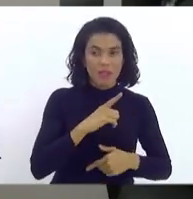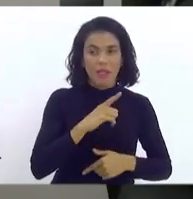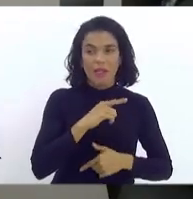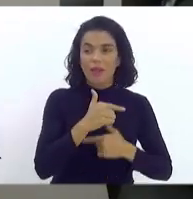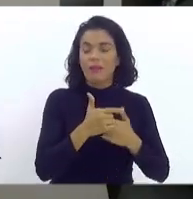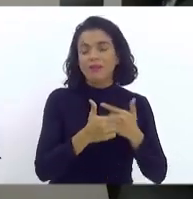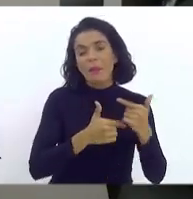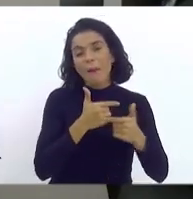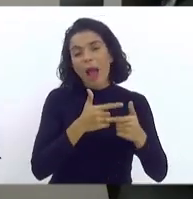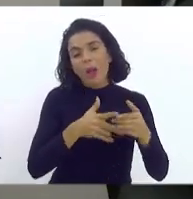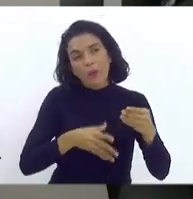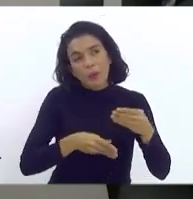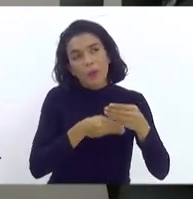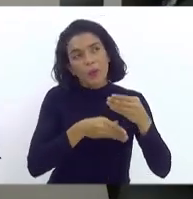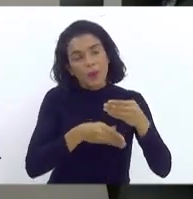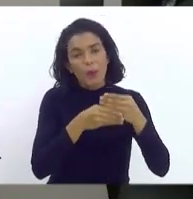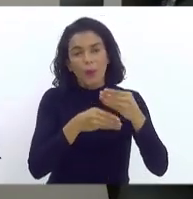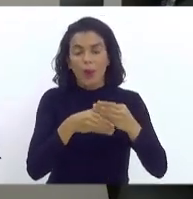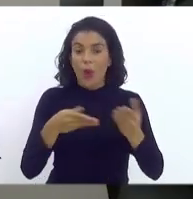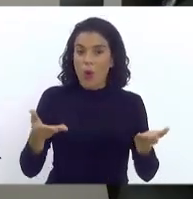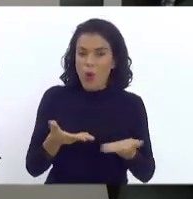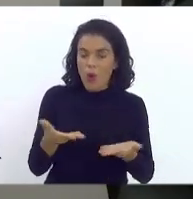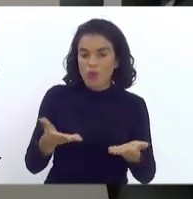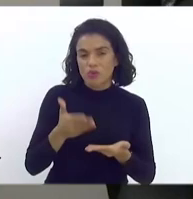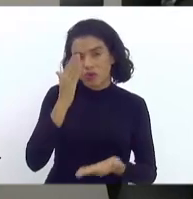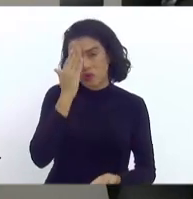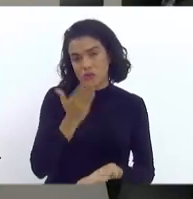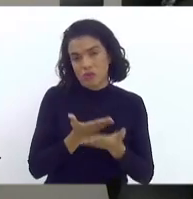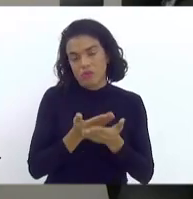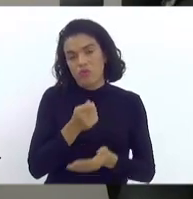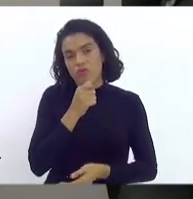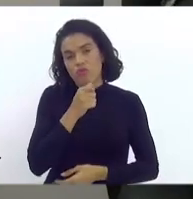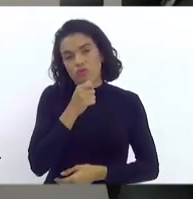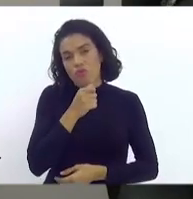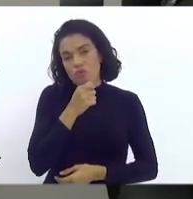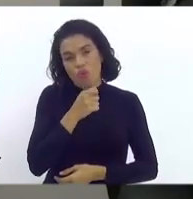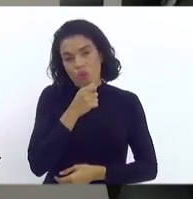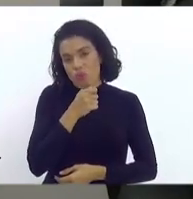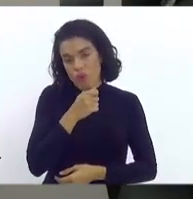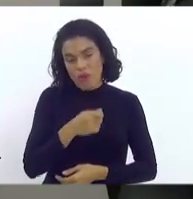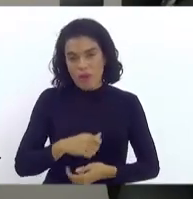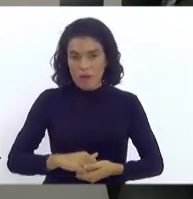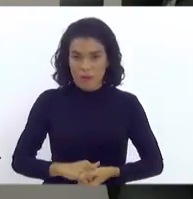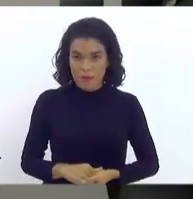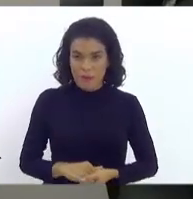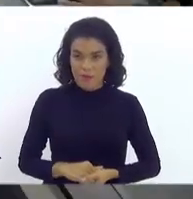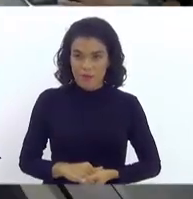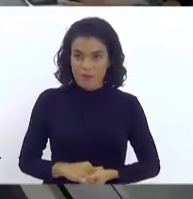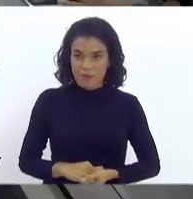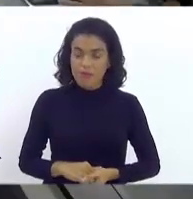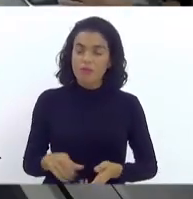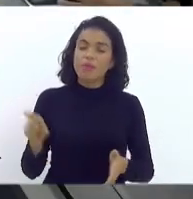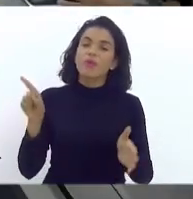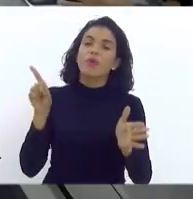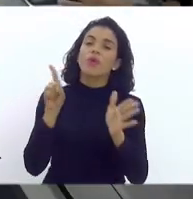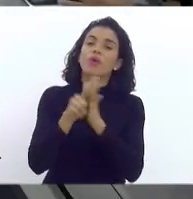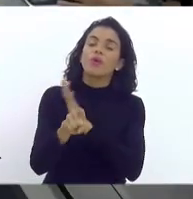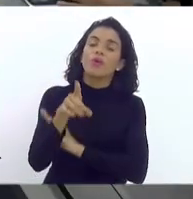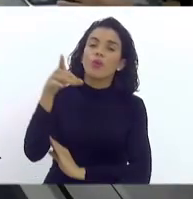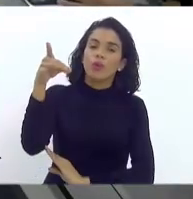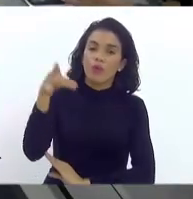adicionais que eu acredito que hoje não tenha nenhuma prestando serviço para a Natos. A última pergunta, presidente,